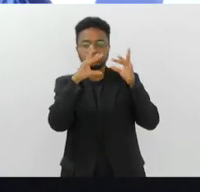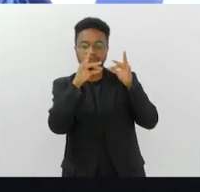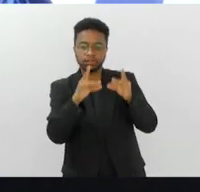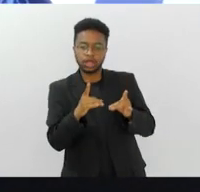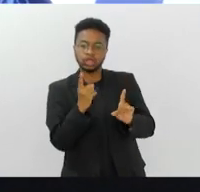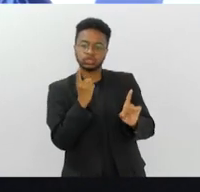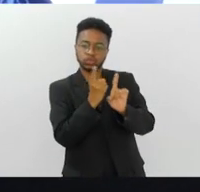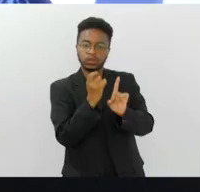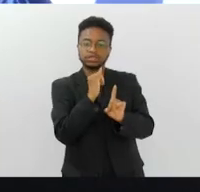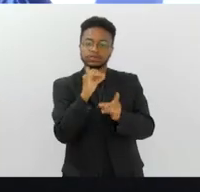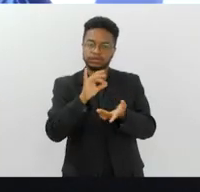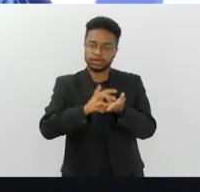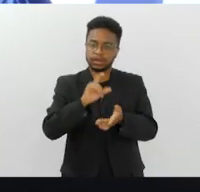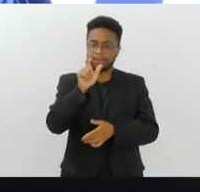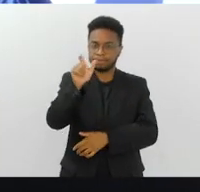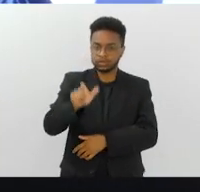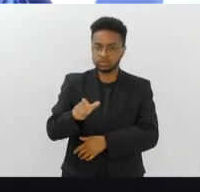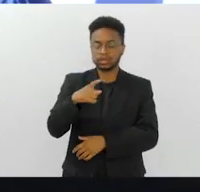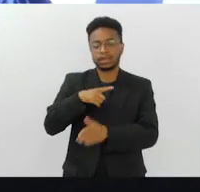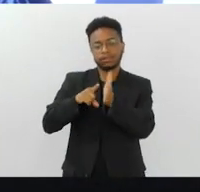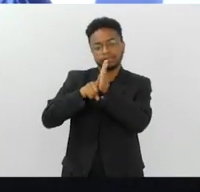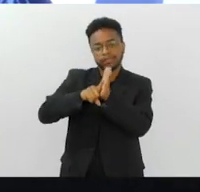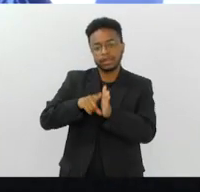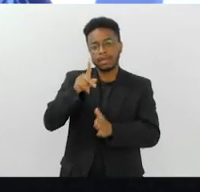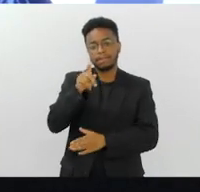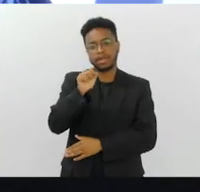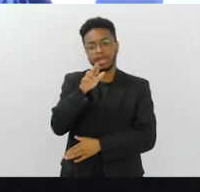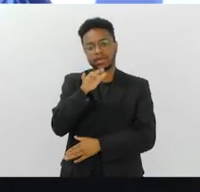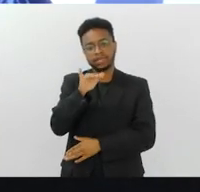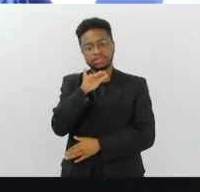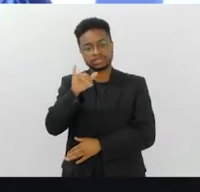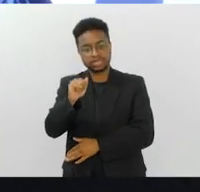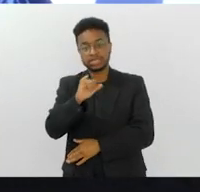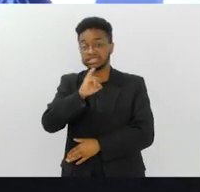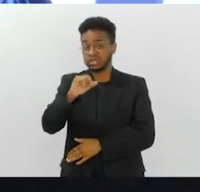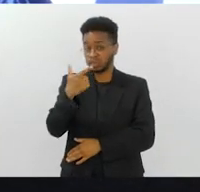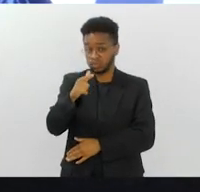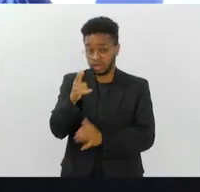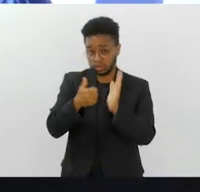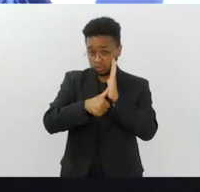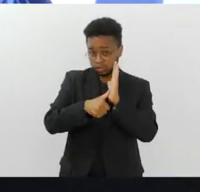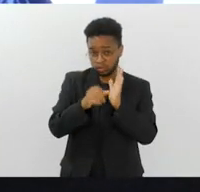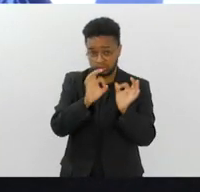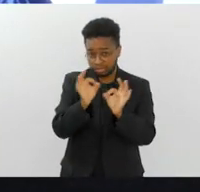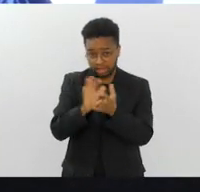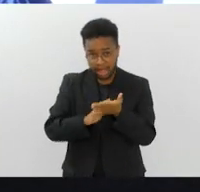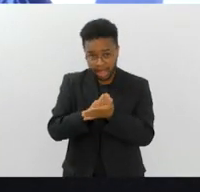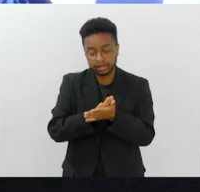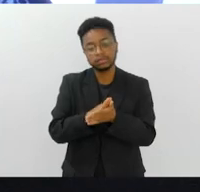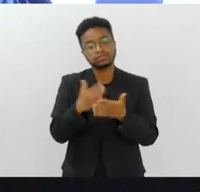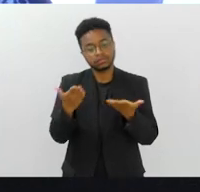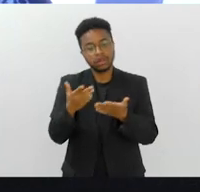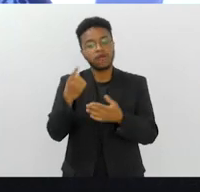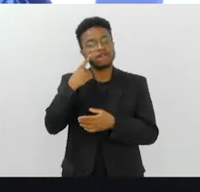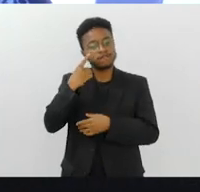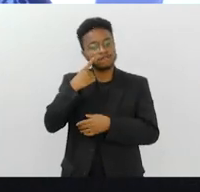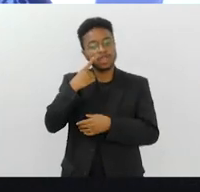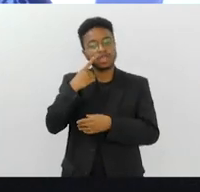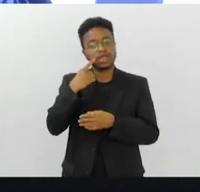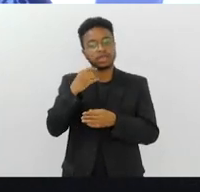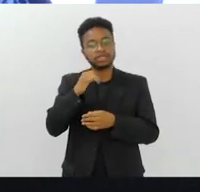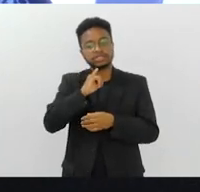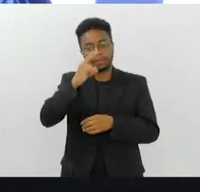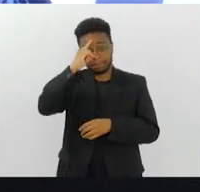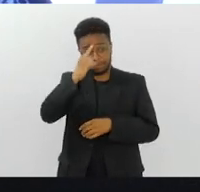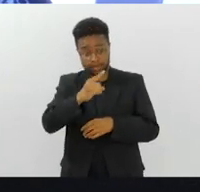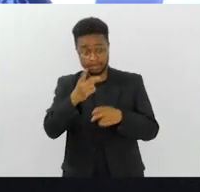mesmo que aí envolve a parte de perícia se for o caso a pessoa não tiver nenhum documento de identificação é feita a conferência dos mandados